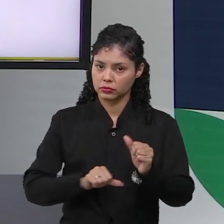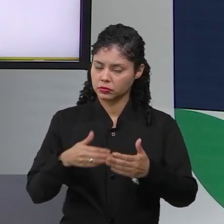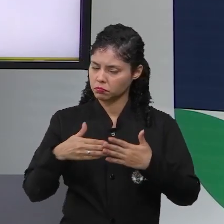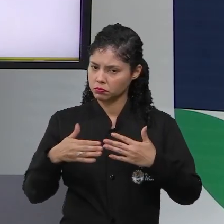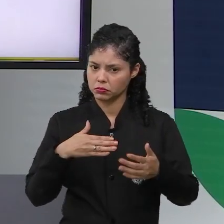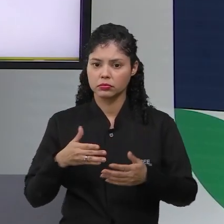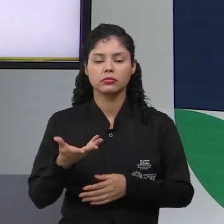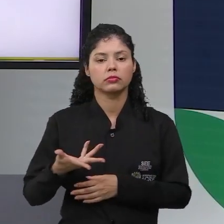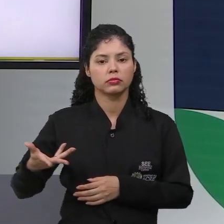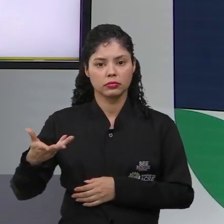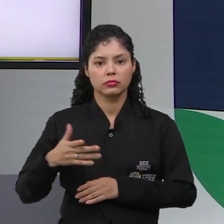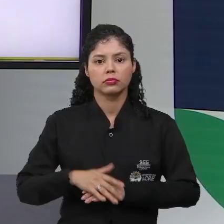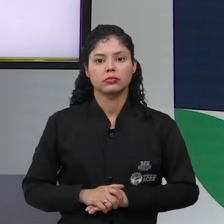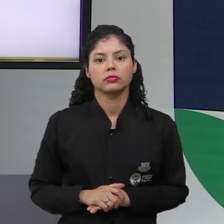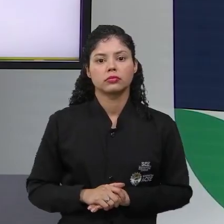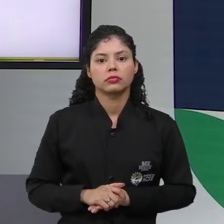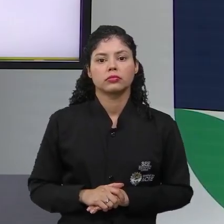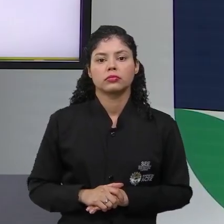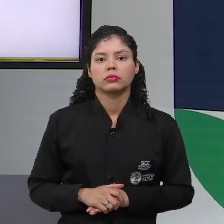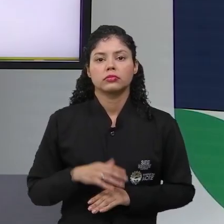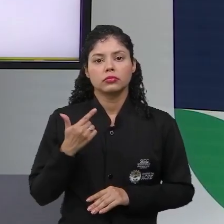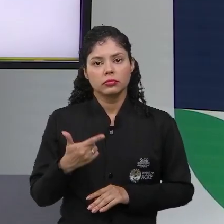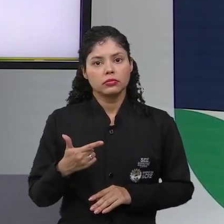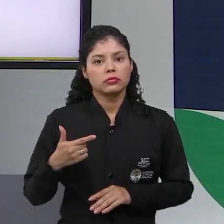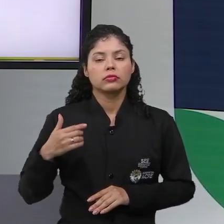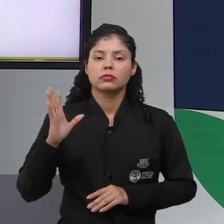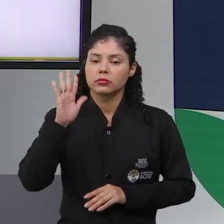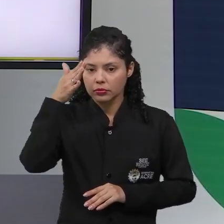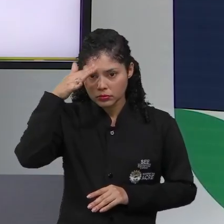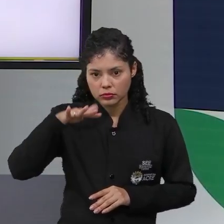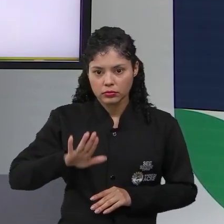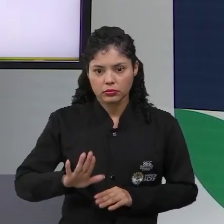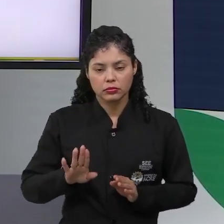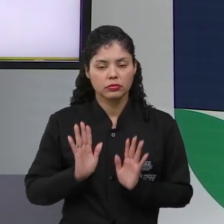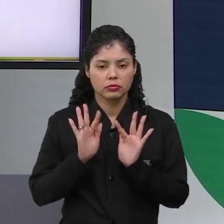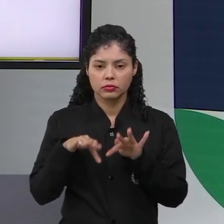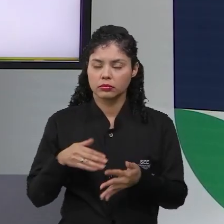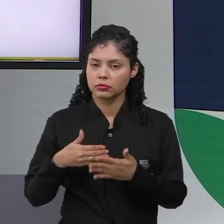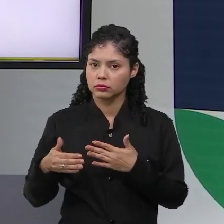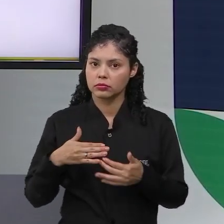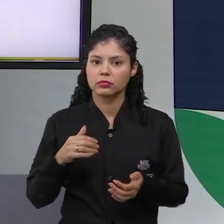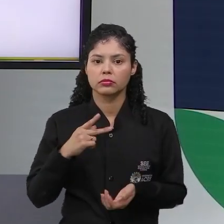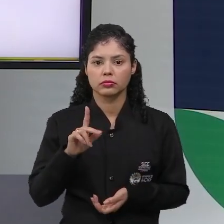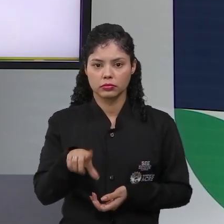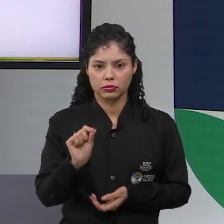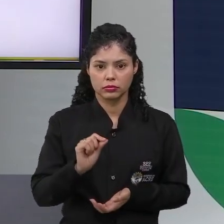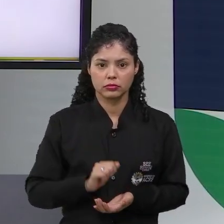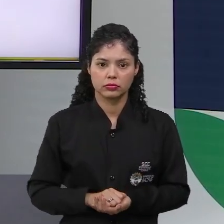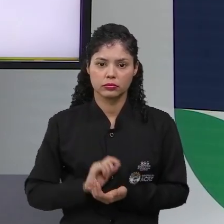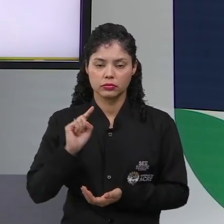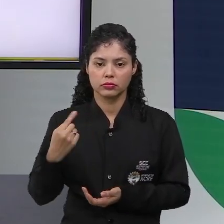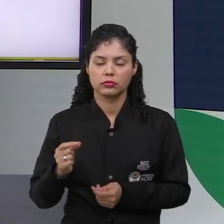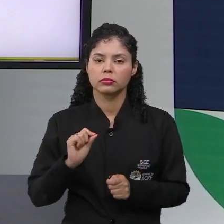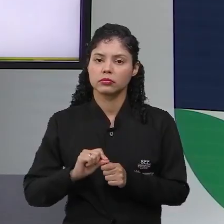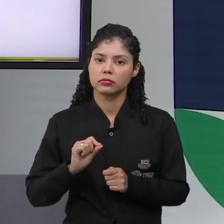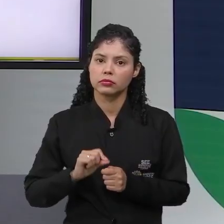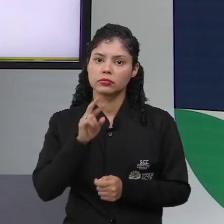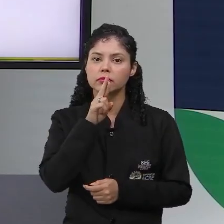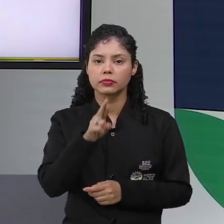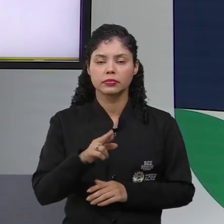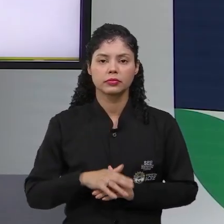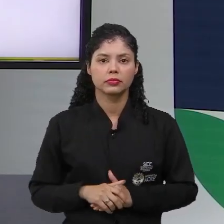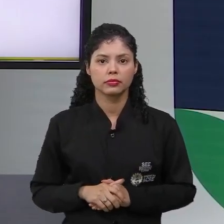base que você quisesse. Podia ser a base 2, a base natural, enfim, qualquer uma de sua escolha. Aí depois é só fazer as